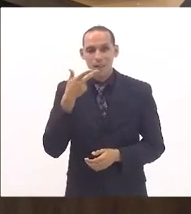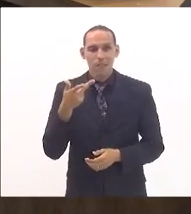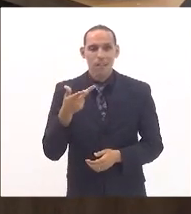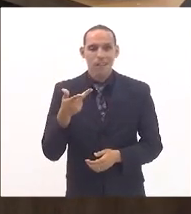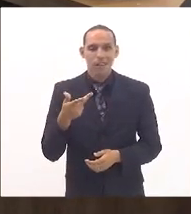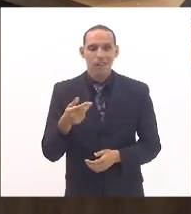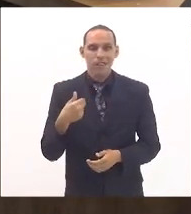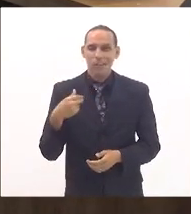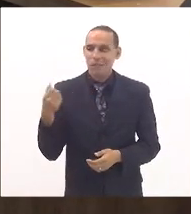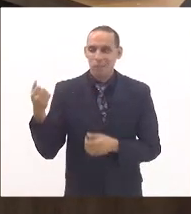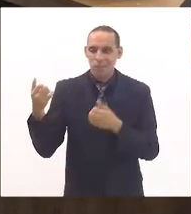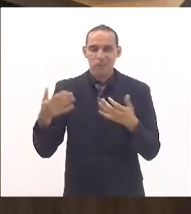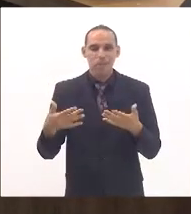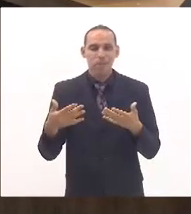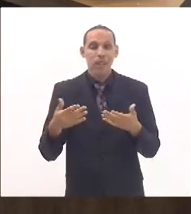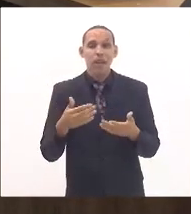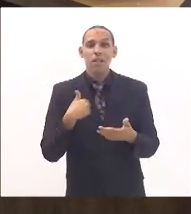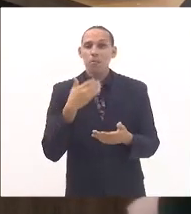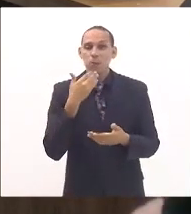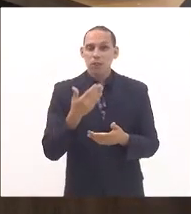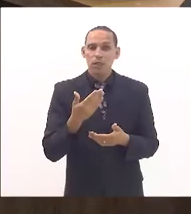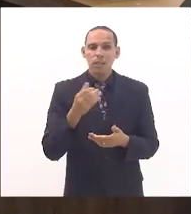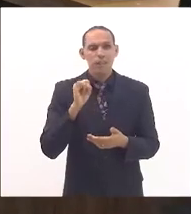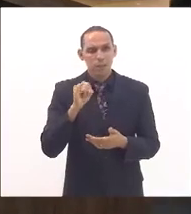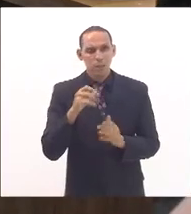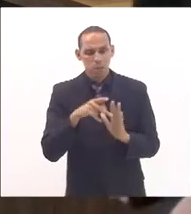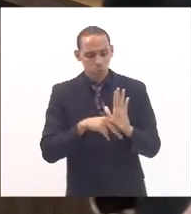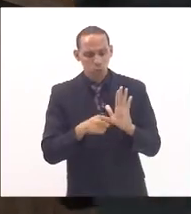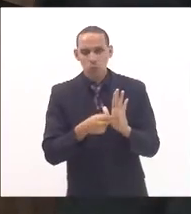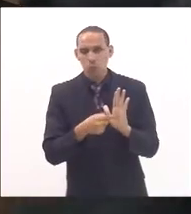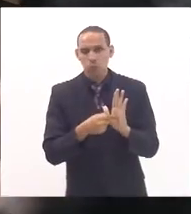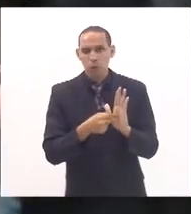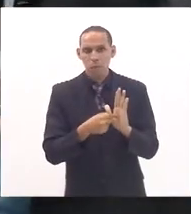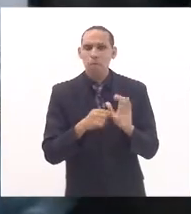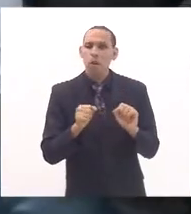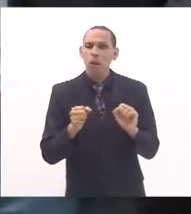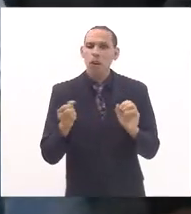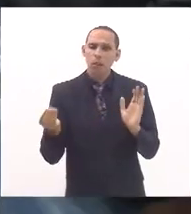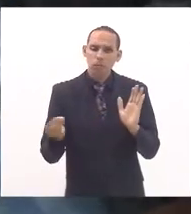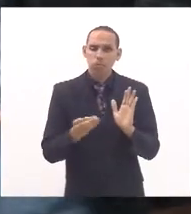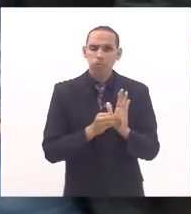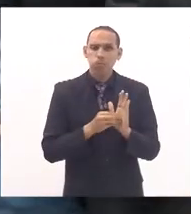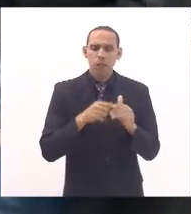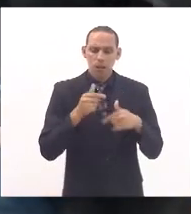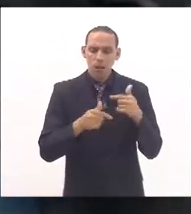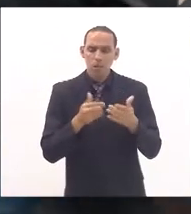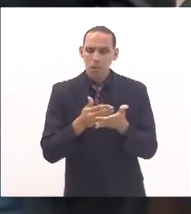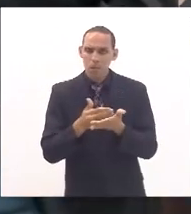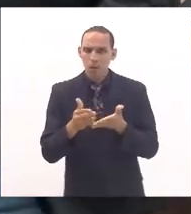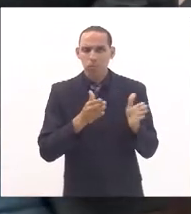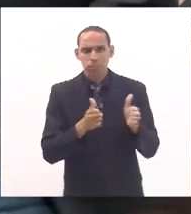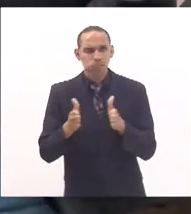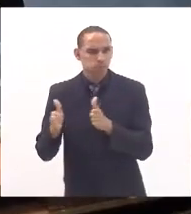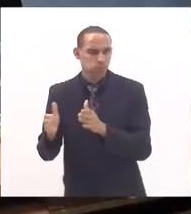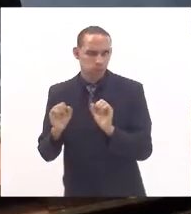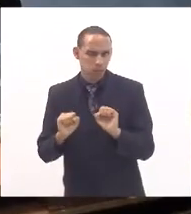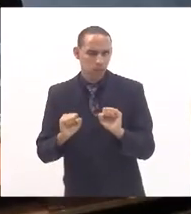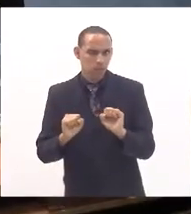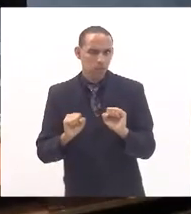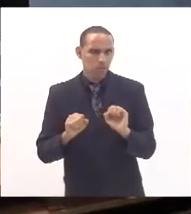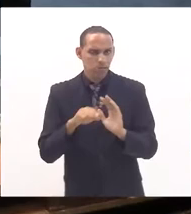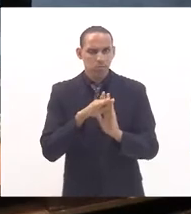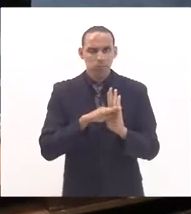que pedir a Vossa Excelência se, em relação a esse projeto, podia chamar o trabalho à ordem, se é que o senhor pode. Então,